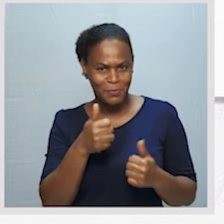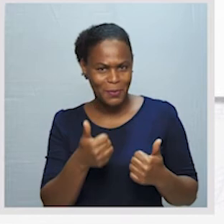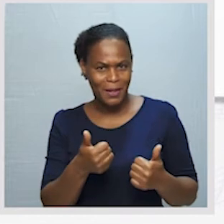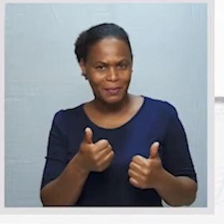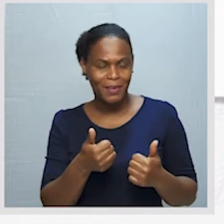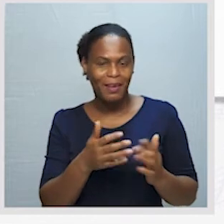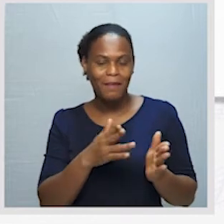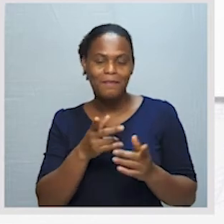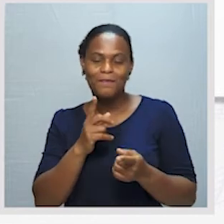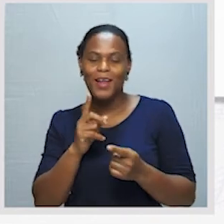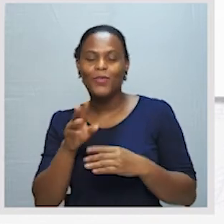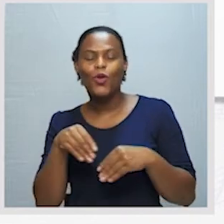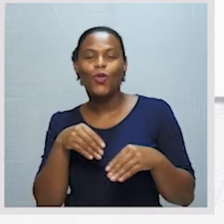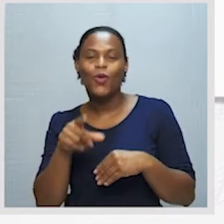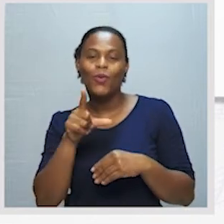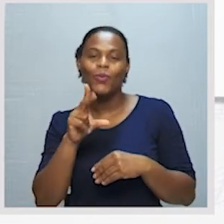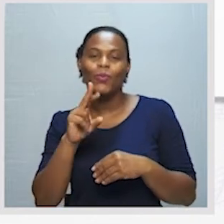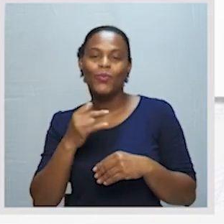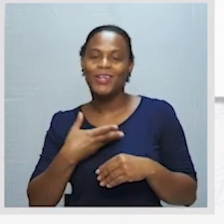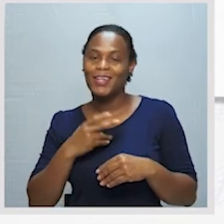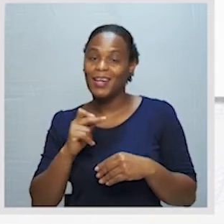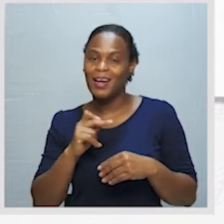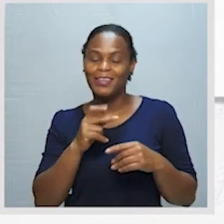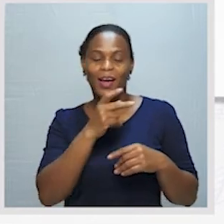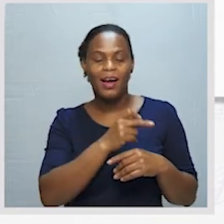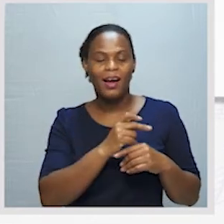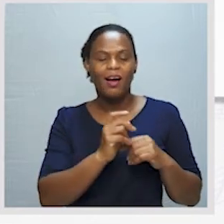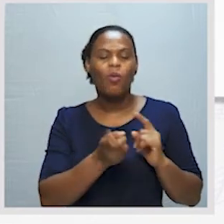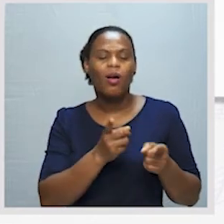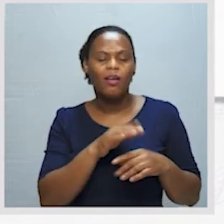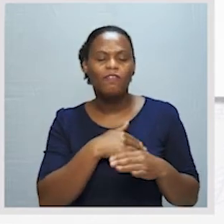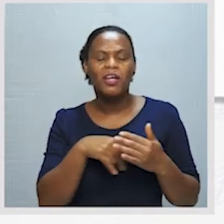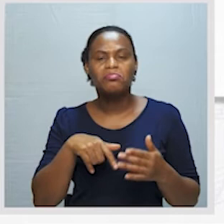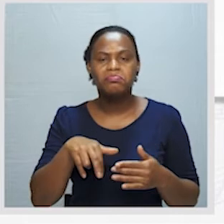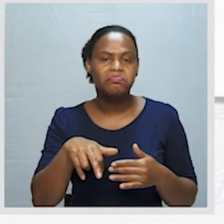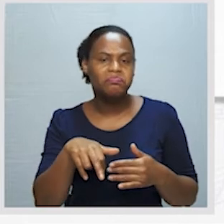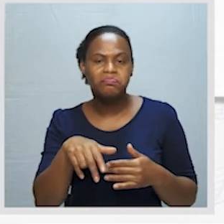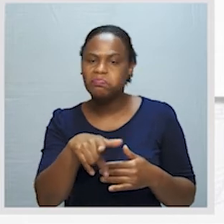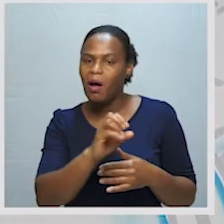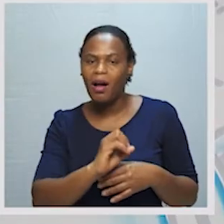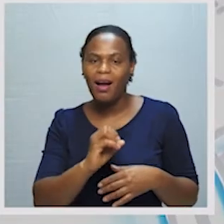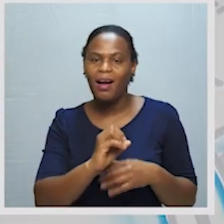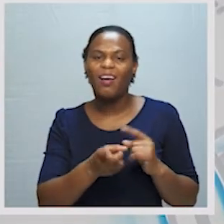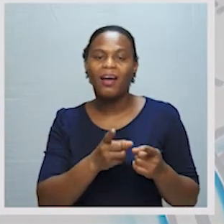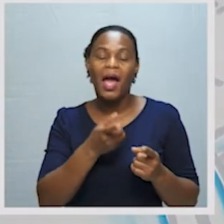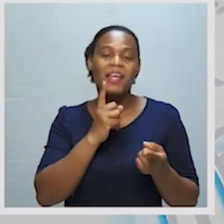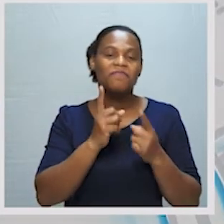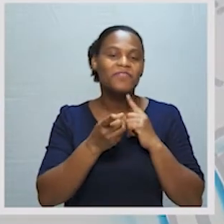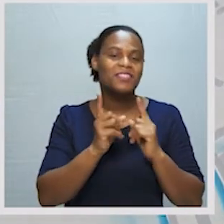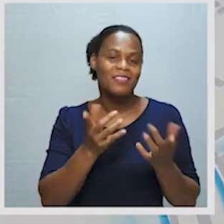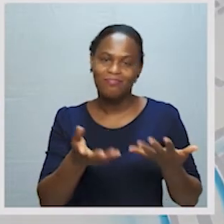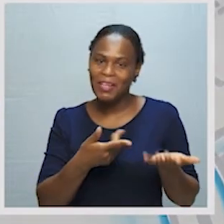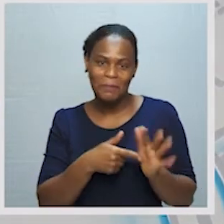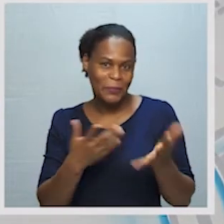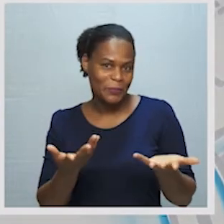Acertaram a vertente lúdica, a linha A. O que é feito para andar e não anda? É uma